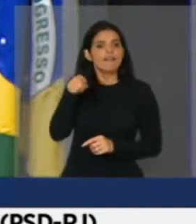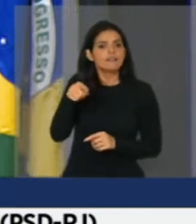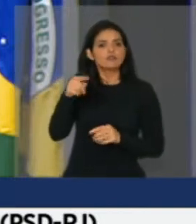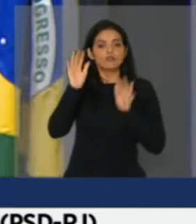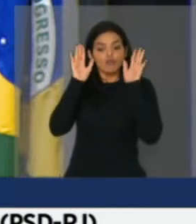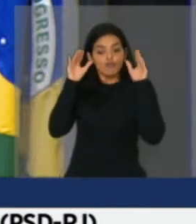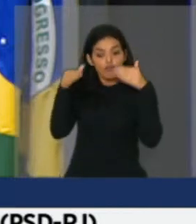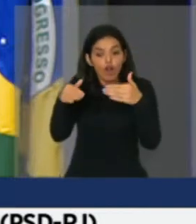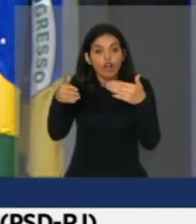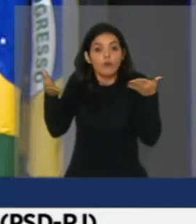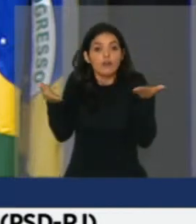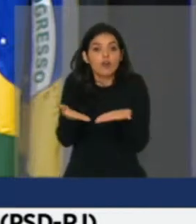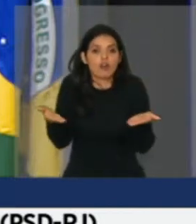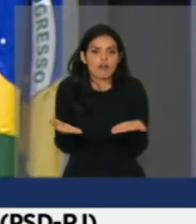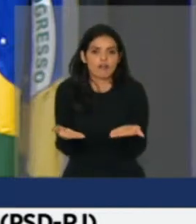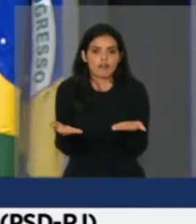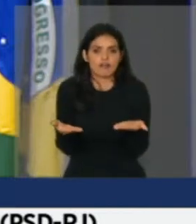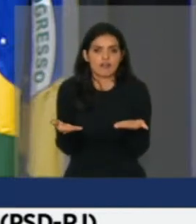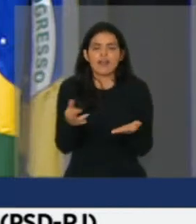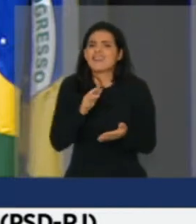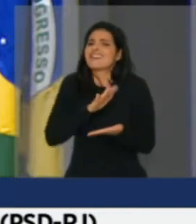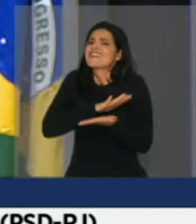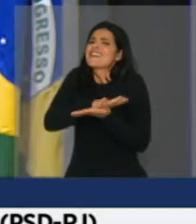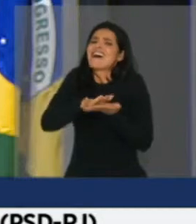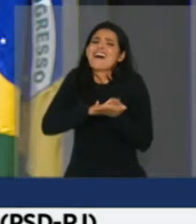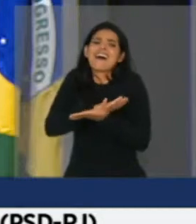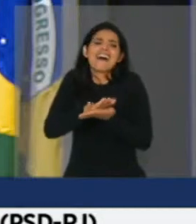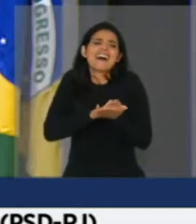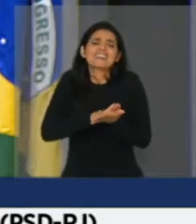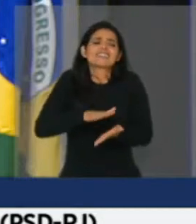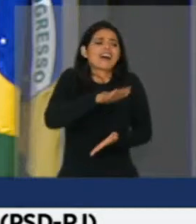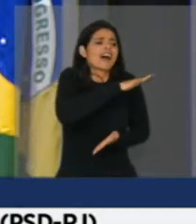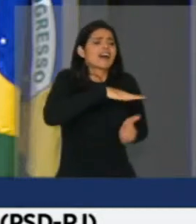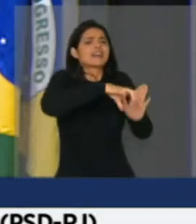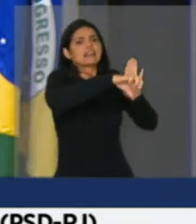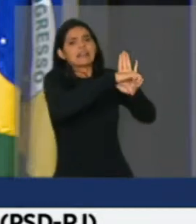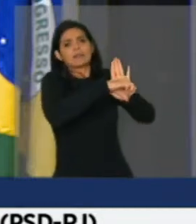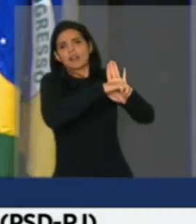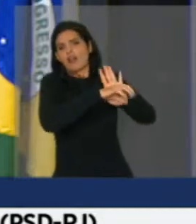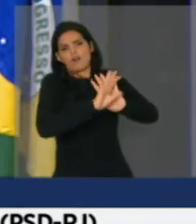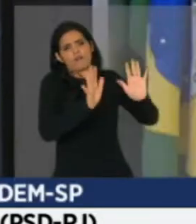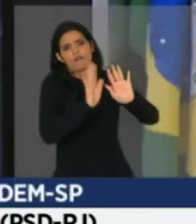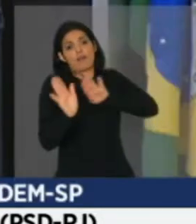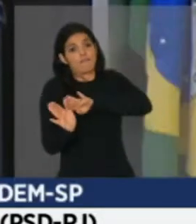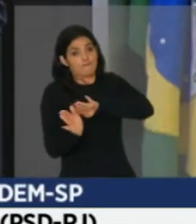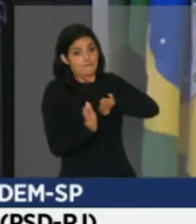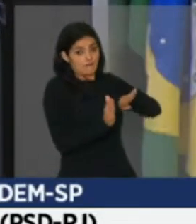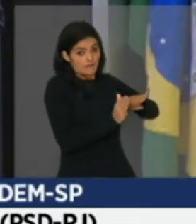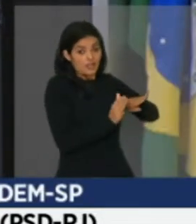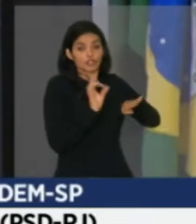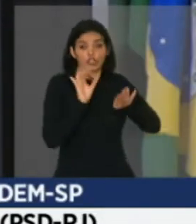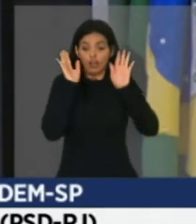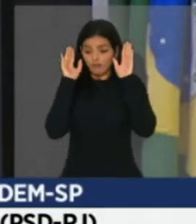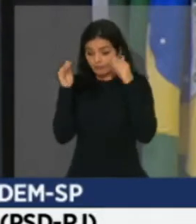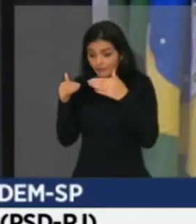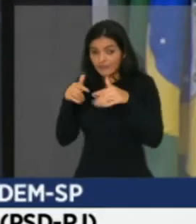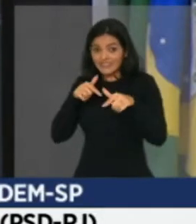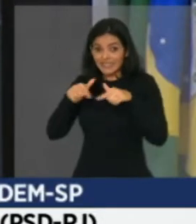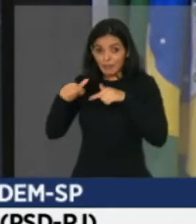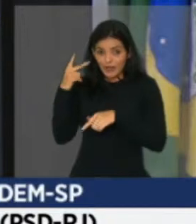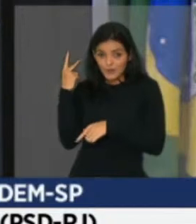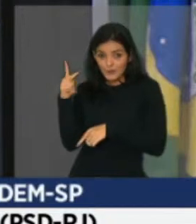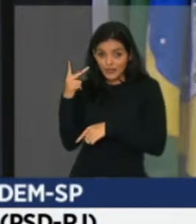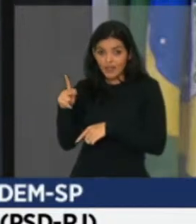sendo discutido. Nada na seara criminal, além do fato que cassou Eduardo